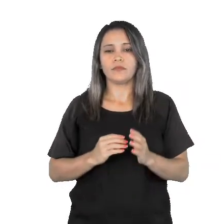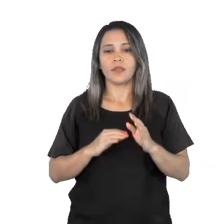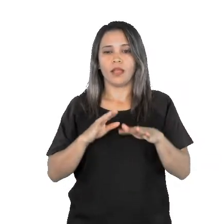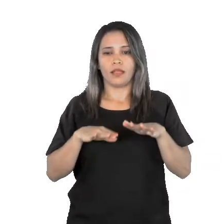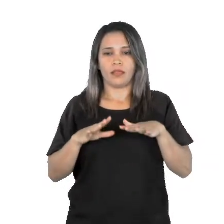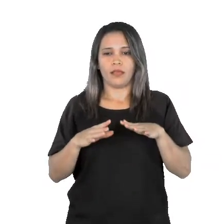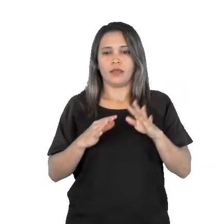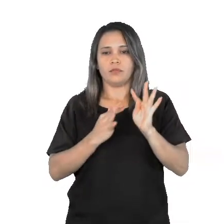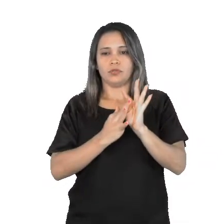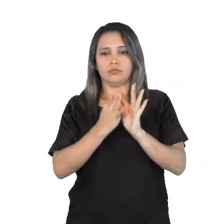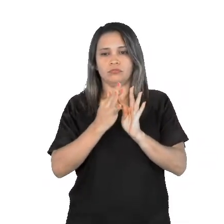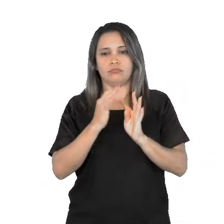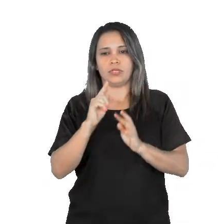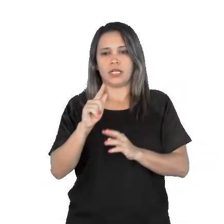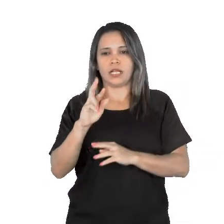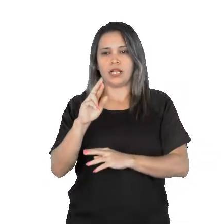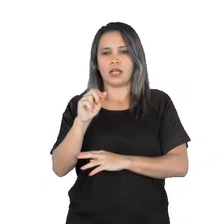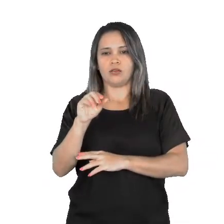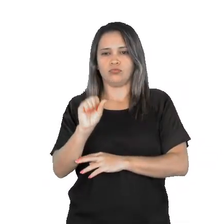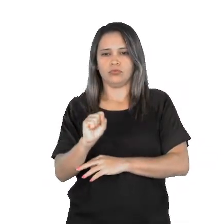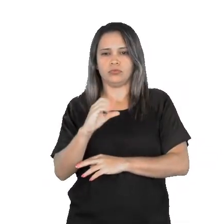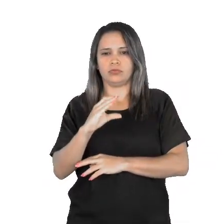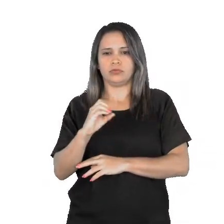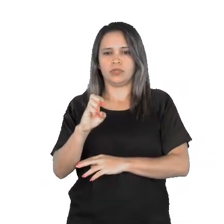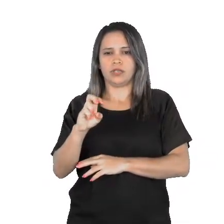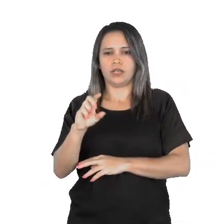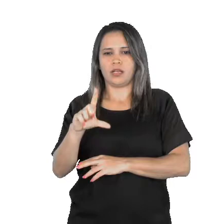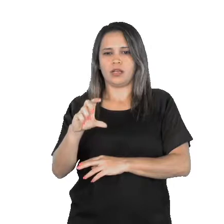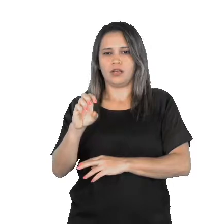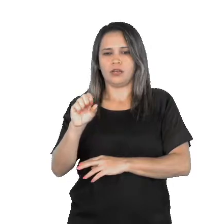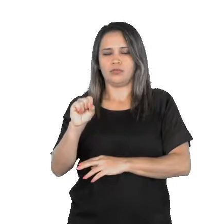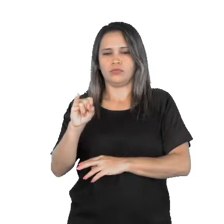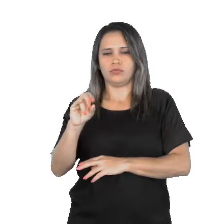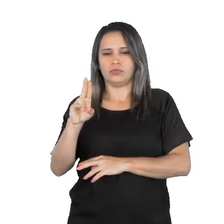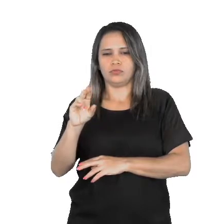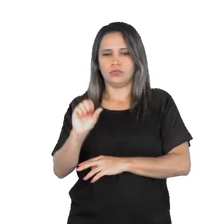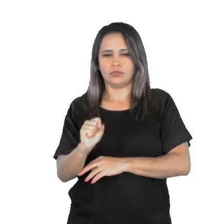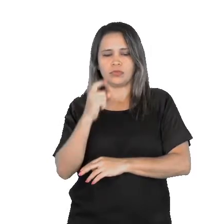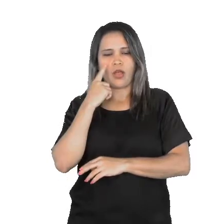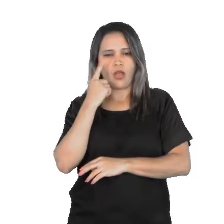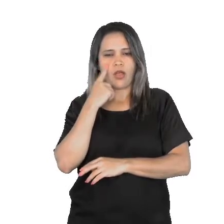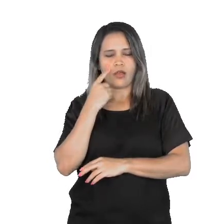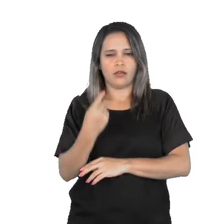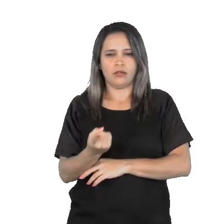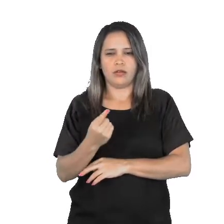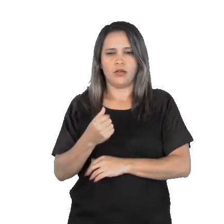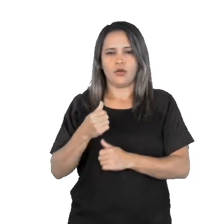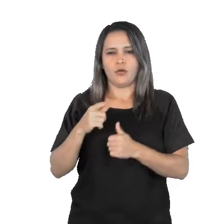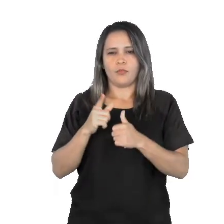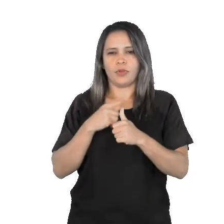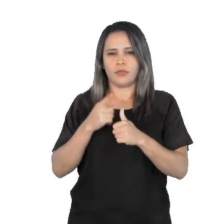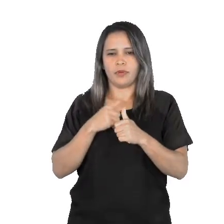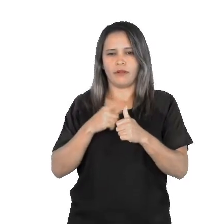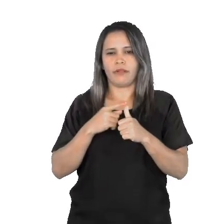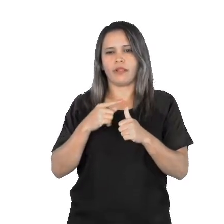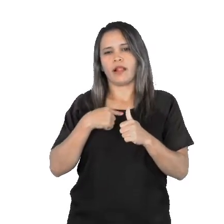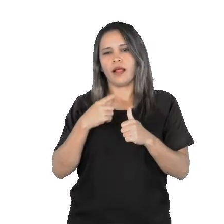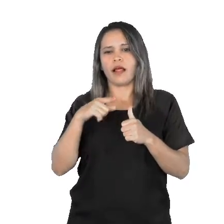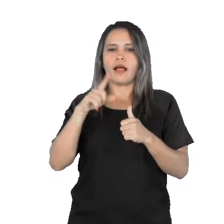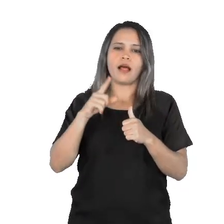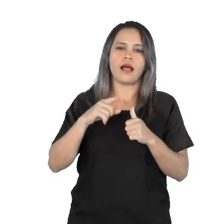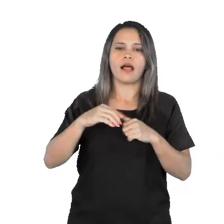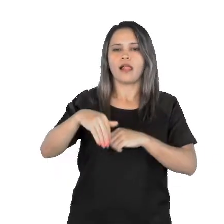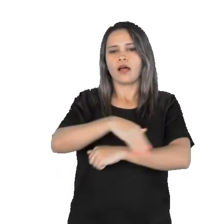graus Celsius. Nós temos aí 4 exemplos de termômetros. Esse primeiro aí, ó, o termômetro que a gente vê lá na rua da cidade, né?